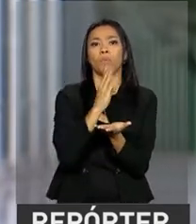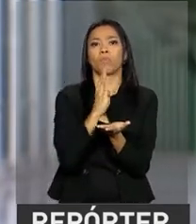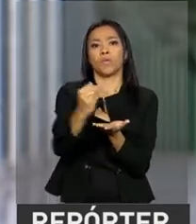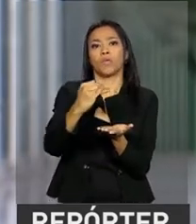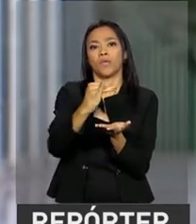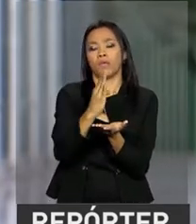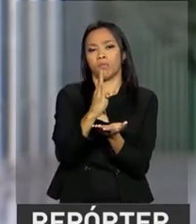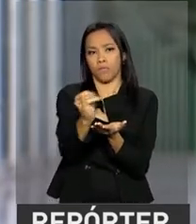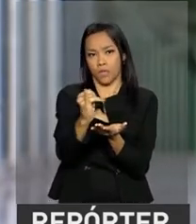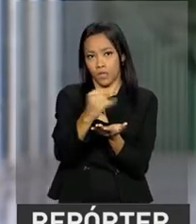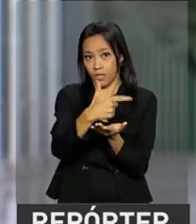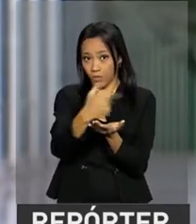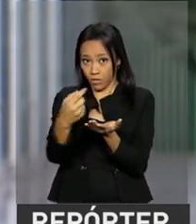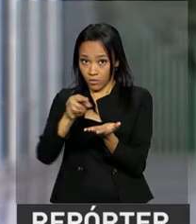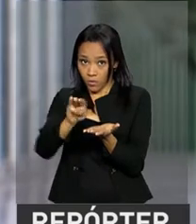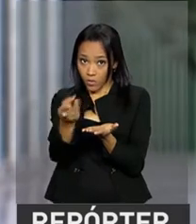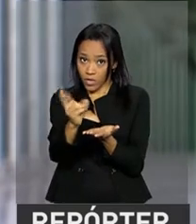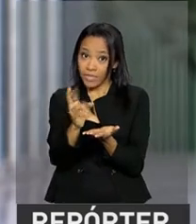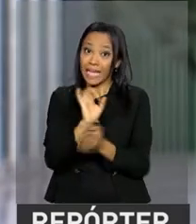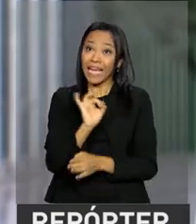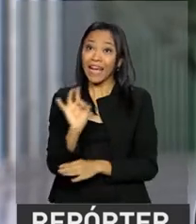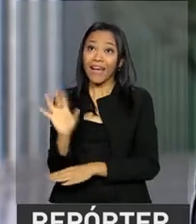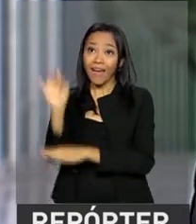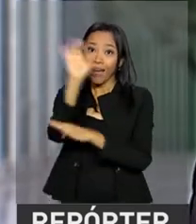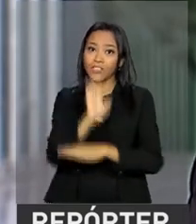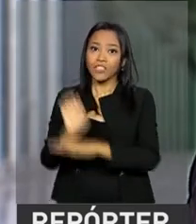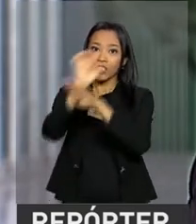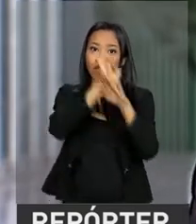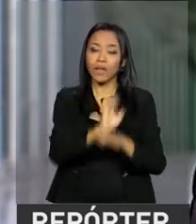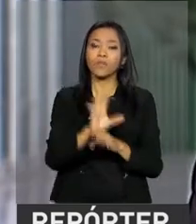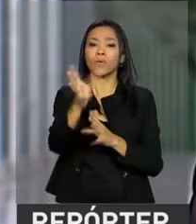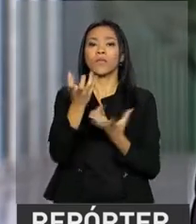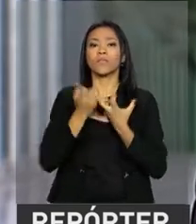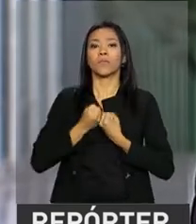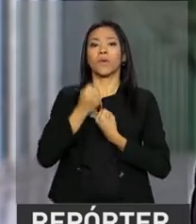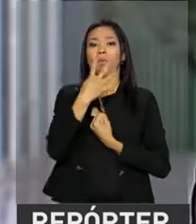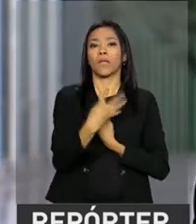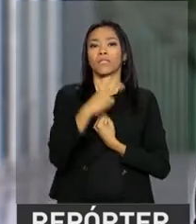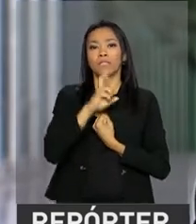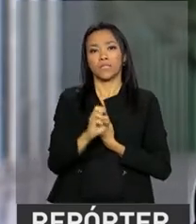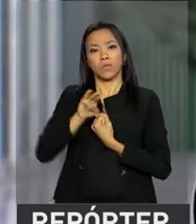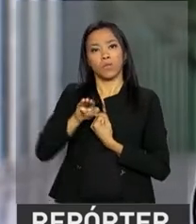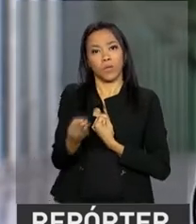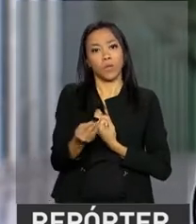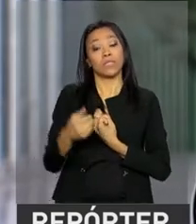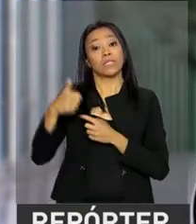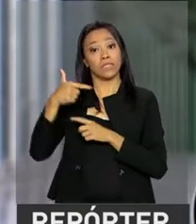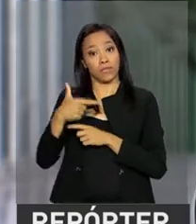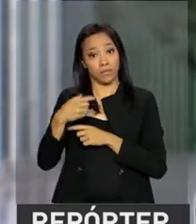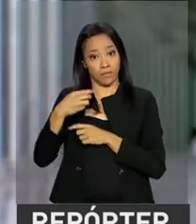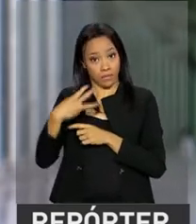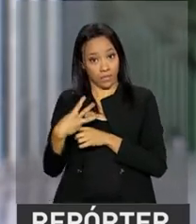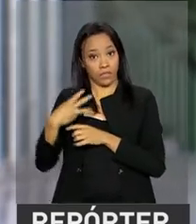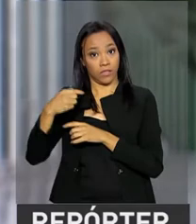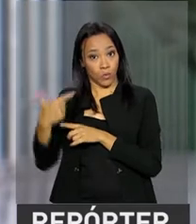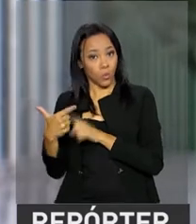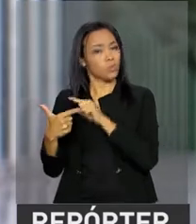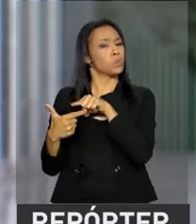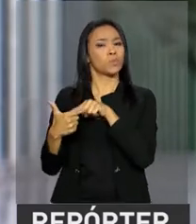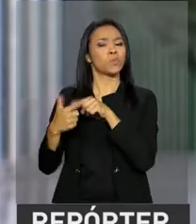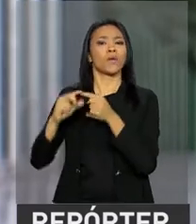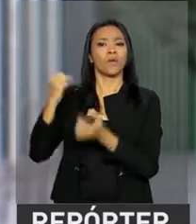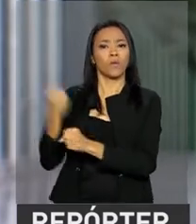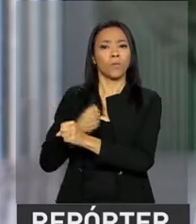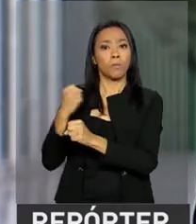R$1,2 bilhão aos estados. Cada estado recebeu cerca de 45 milhões, sendo R$32 milhões para a construção de